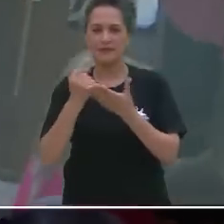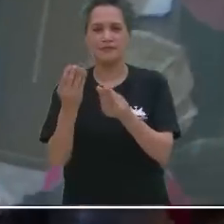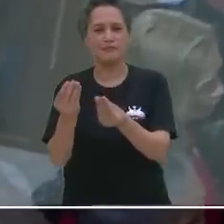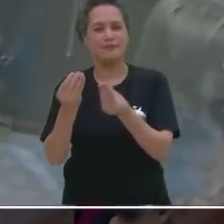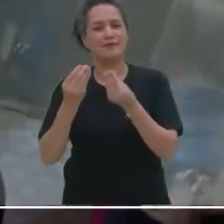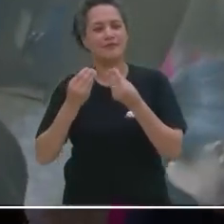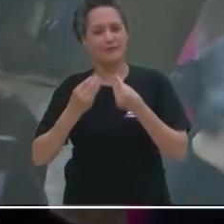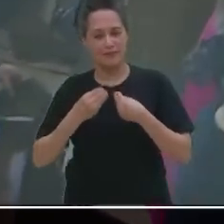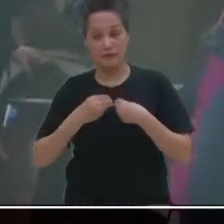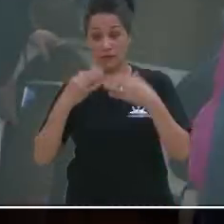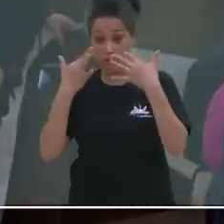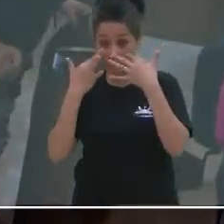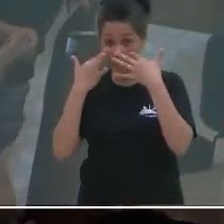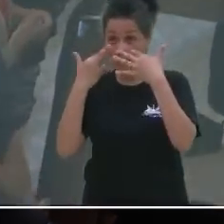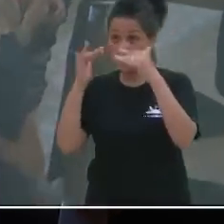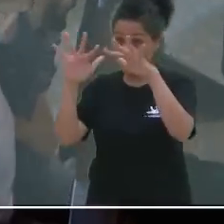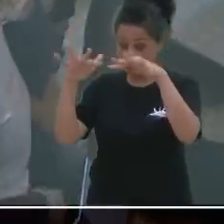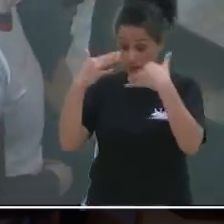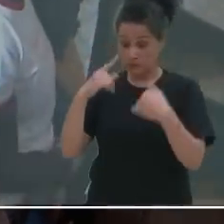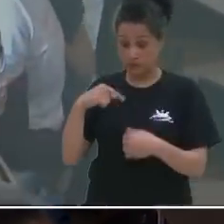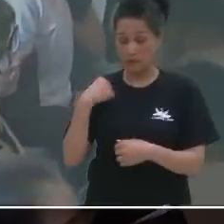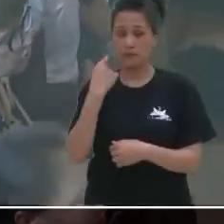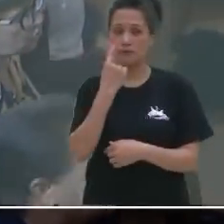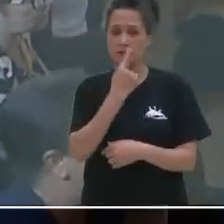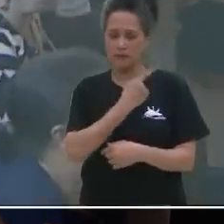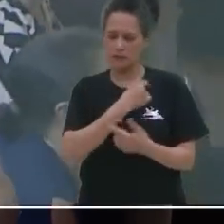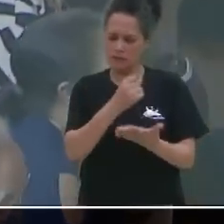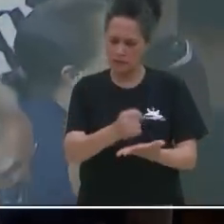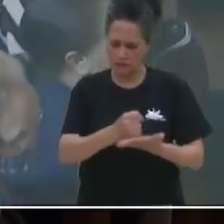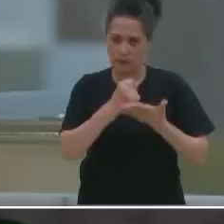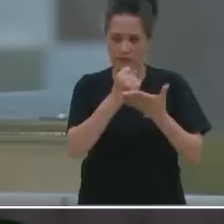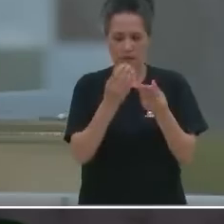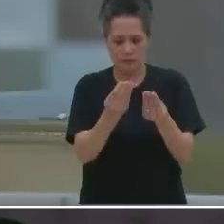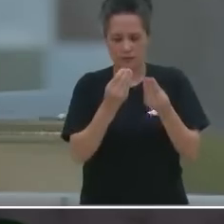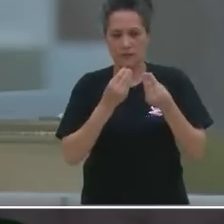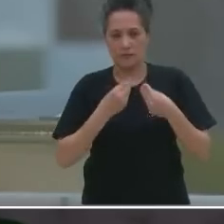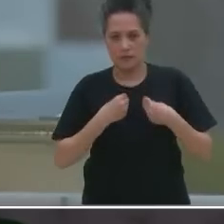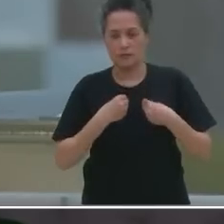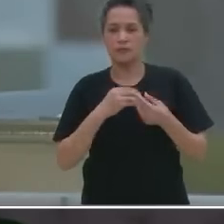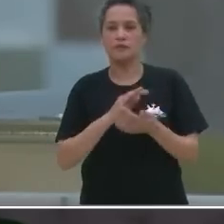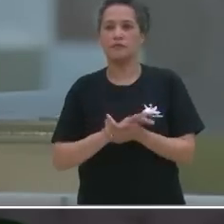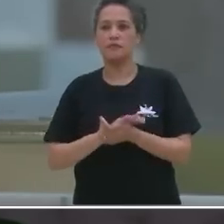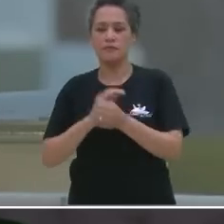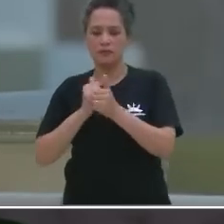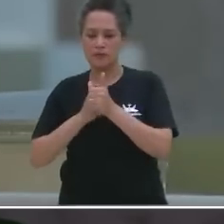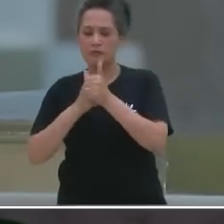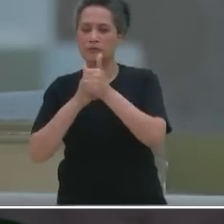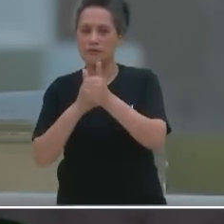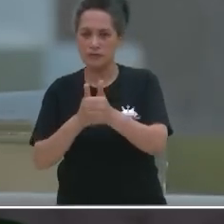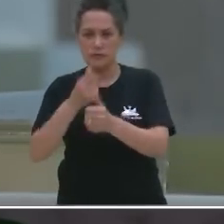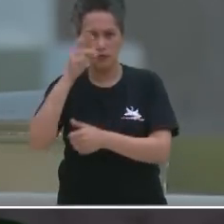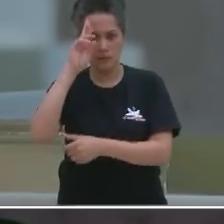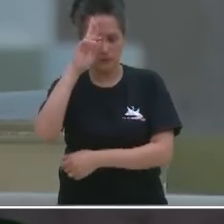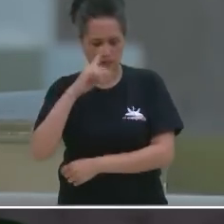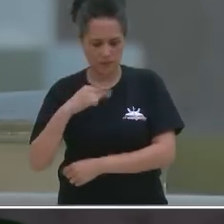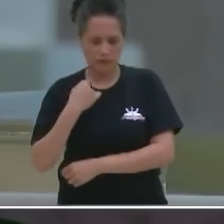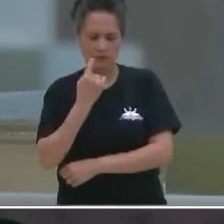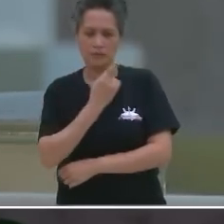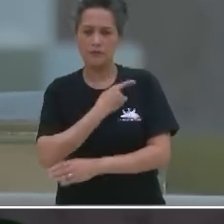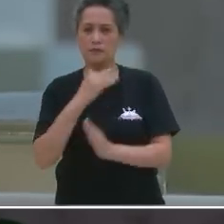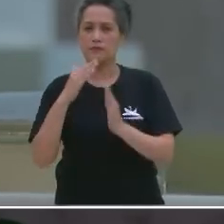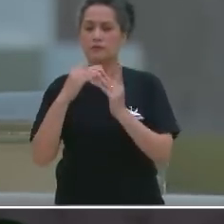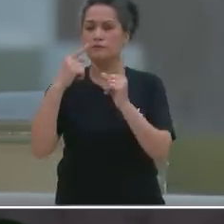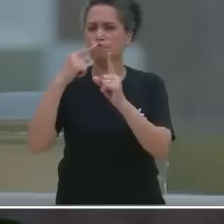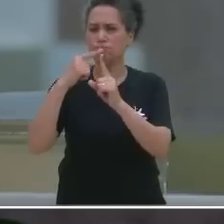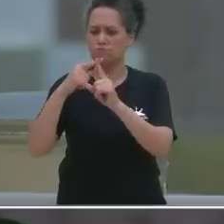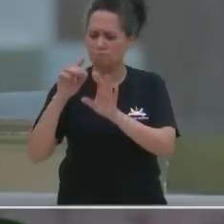Atendei-nos, Senhor, e a salvação nos concedei. Guiai, Senhor, a nossa igreja para bem